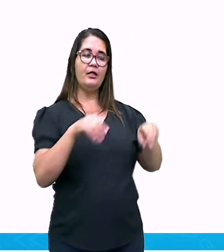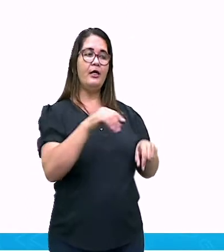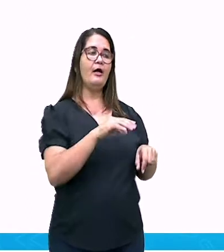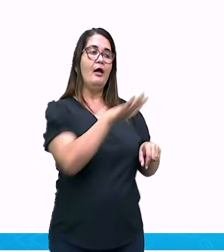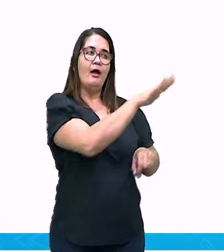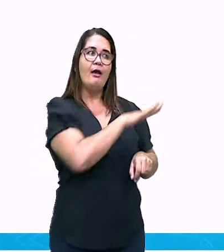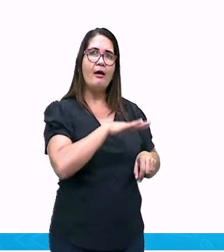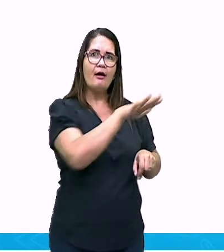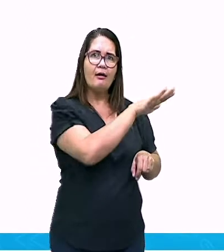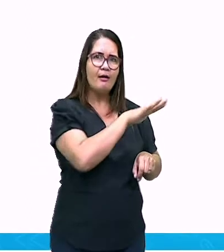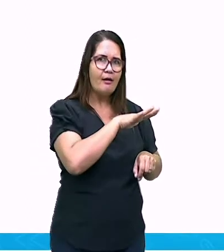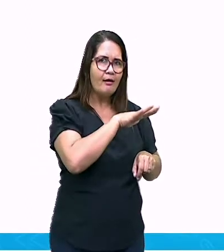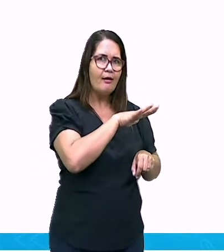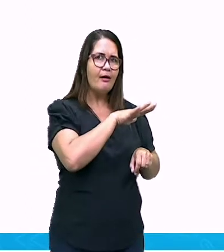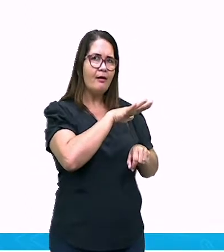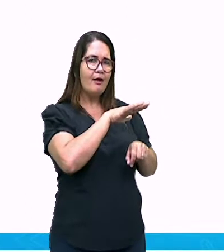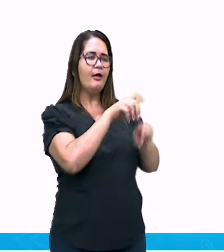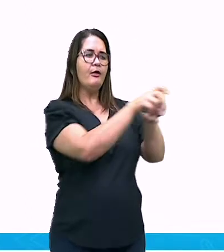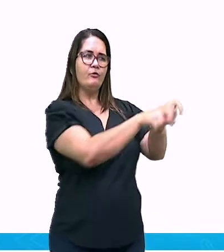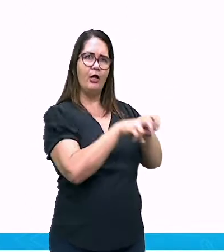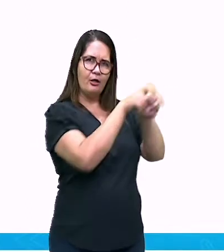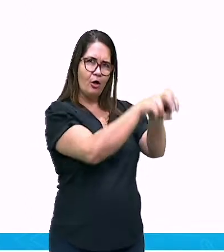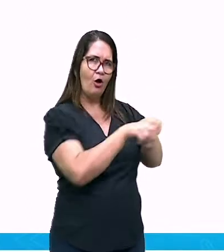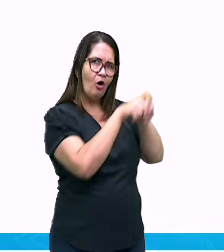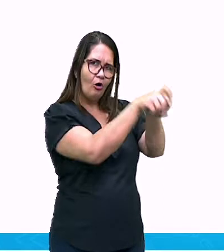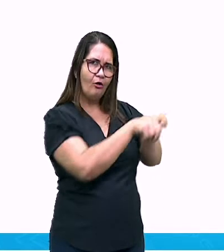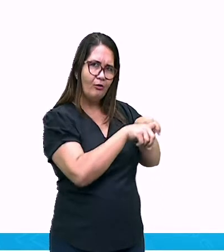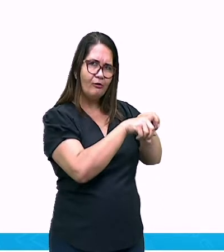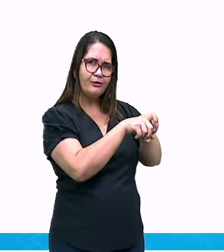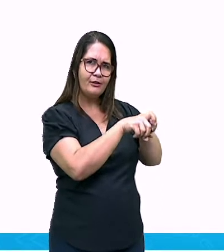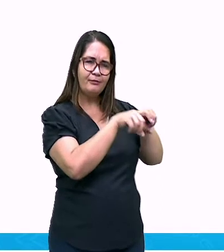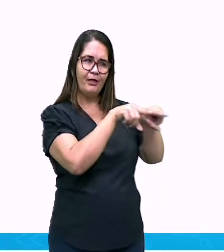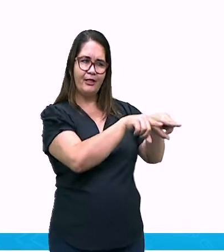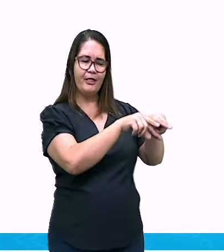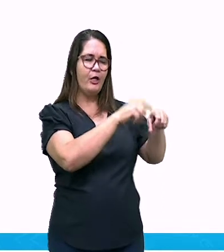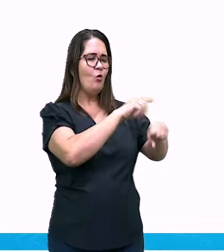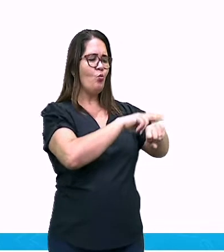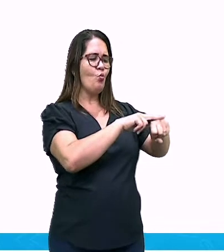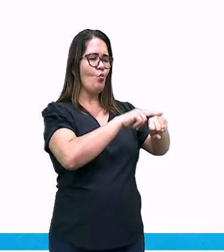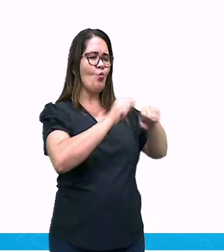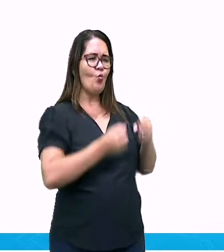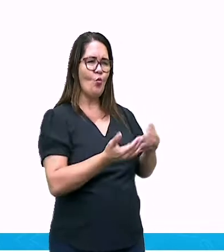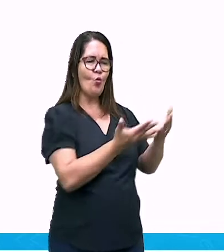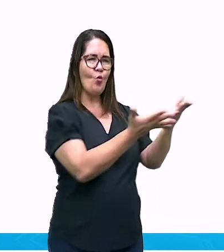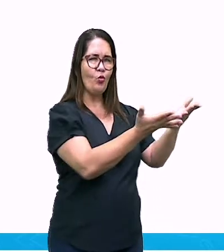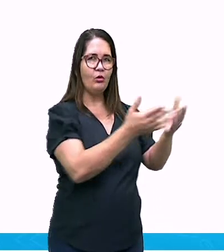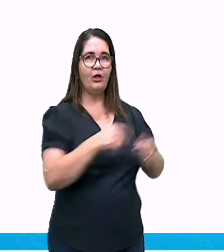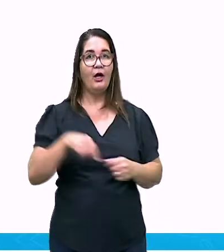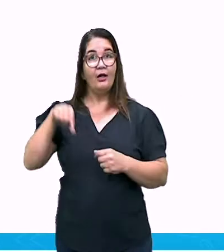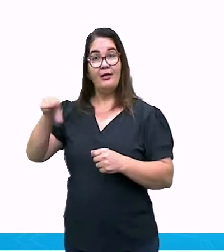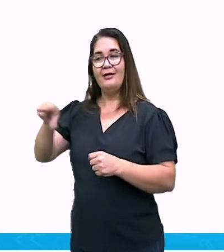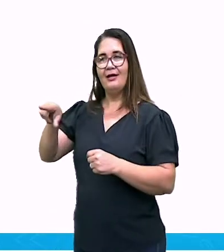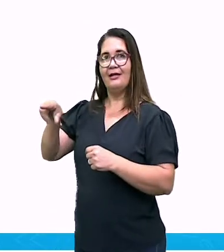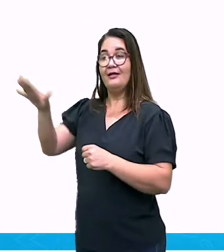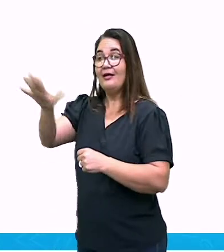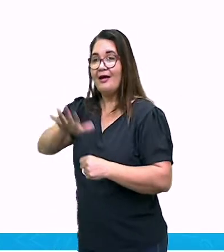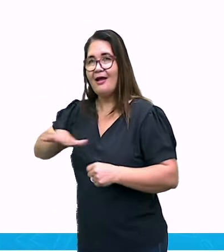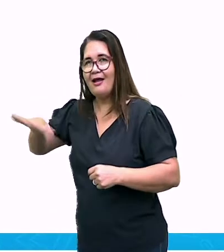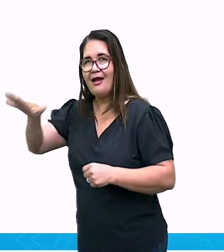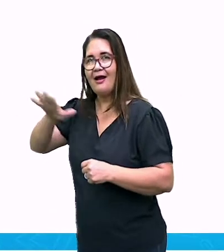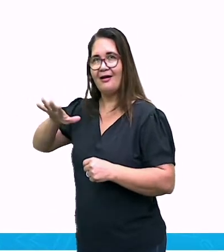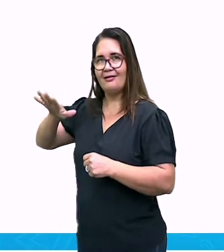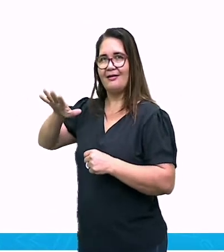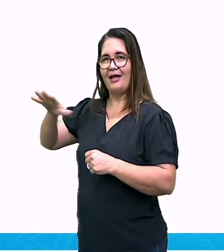é composto pelo campo na área rural e pela cidade na área urbana. Então,